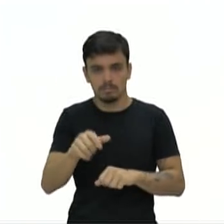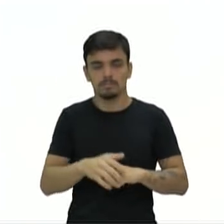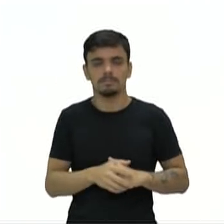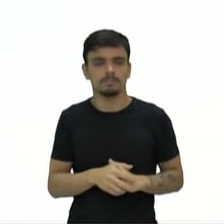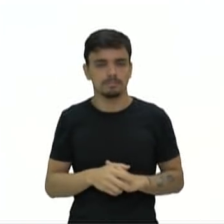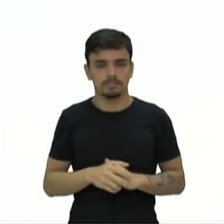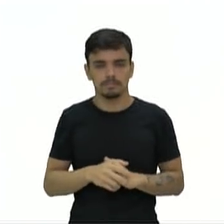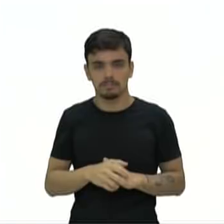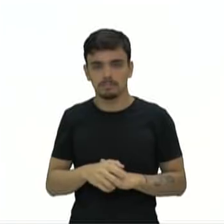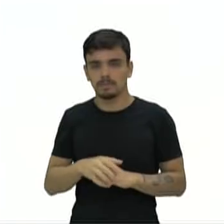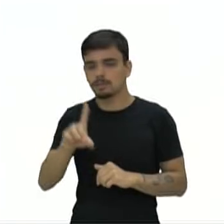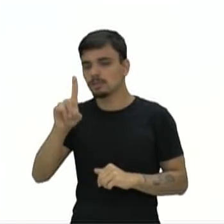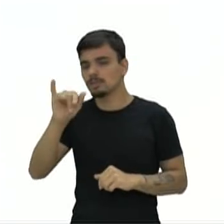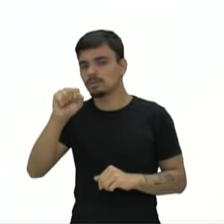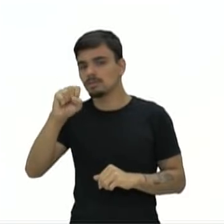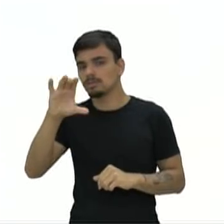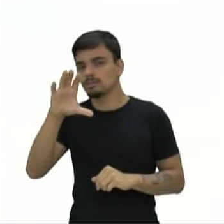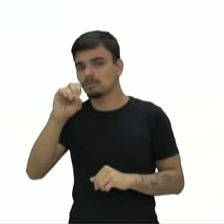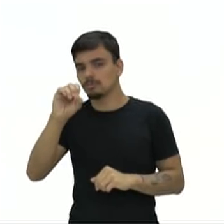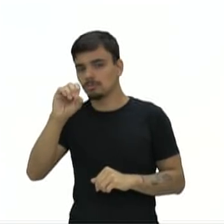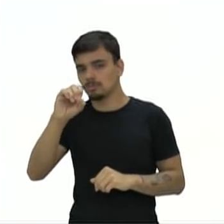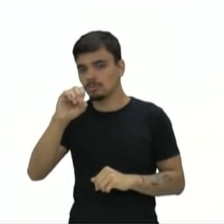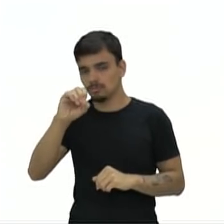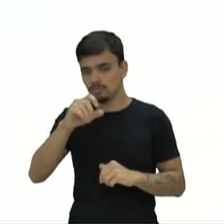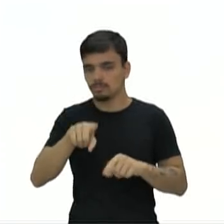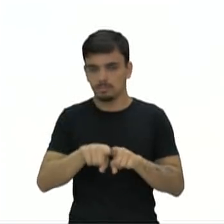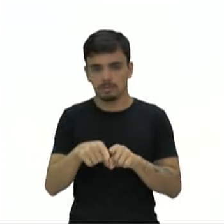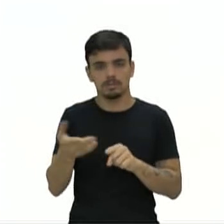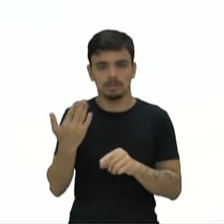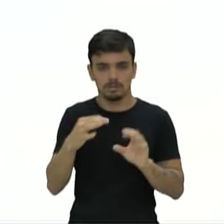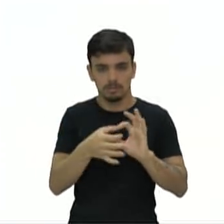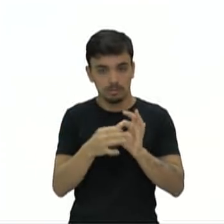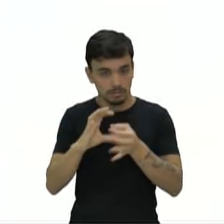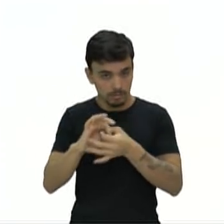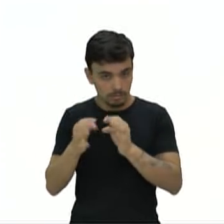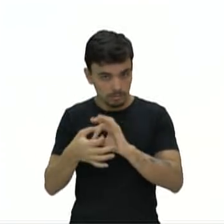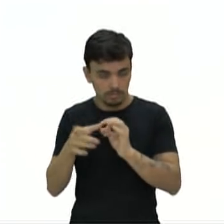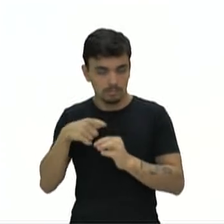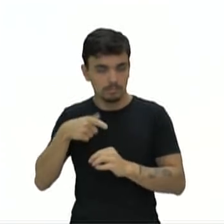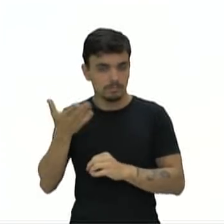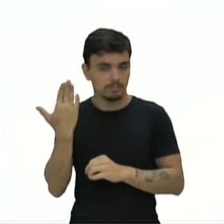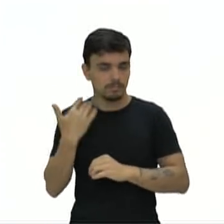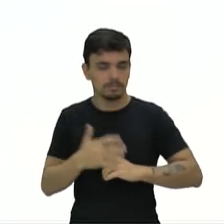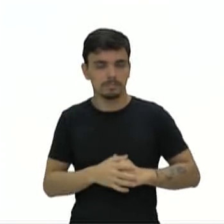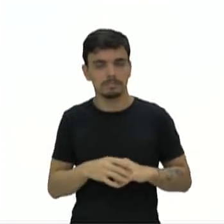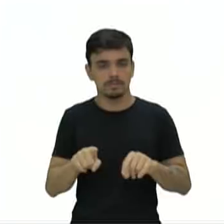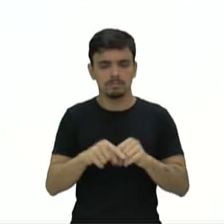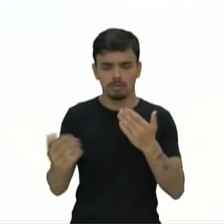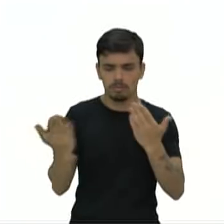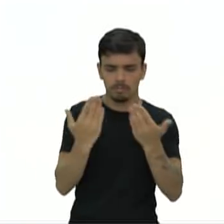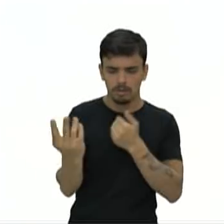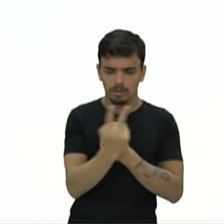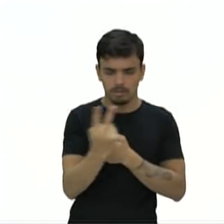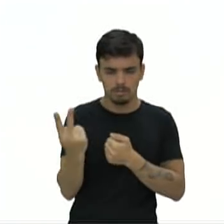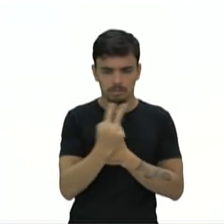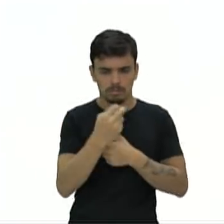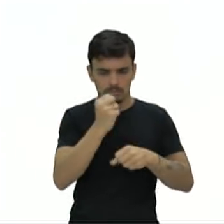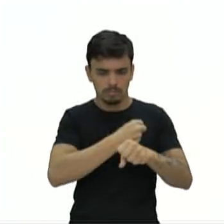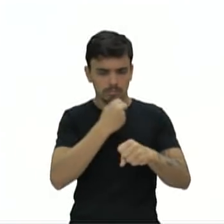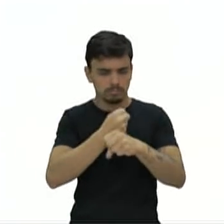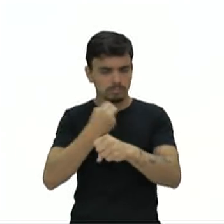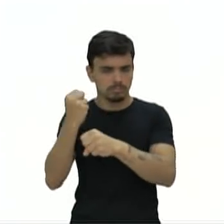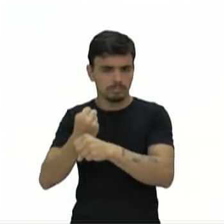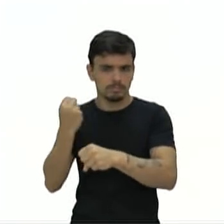uma das modalidades olímpicas, né, na Grécia Antiga. Comparando as duas obras, a estátua egípcia com a cópia romana da